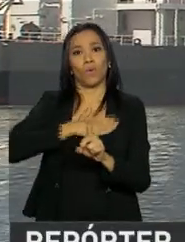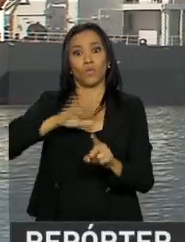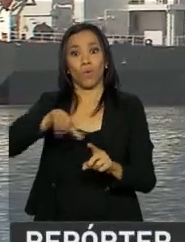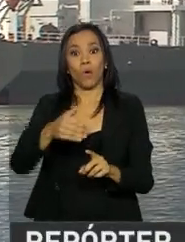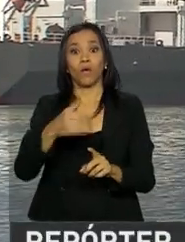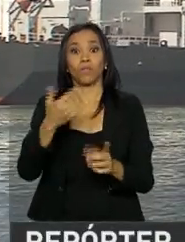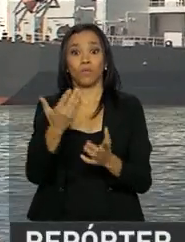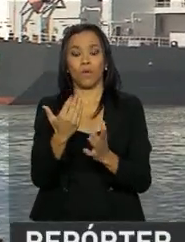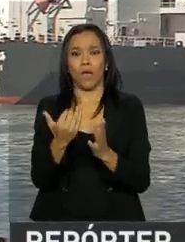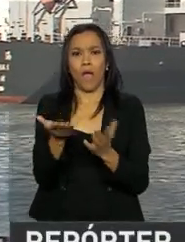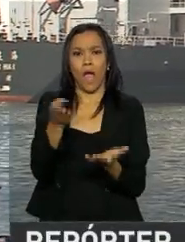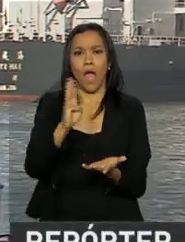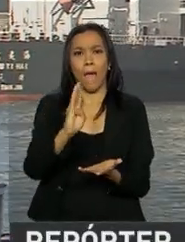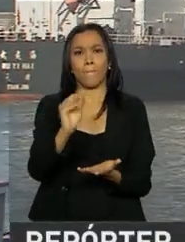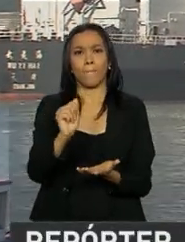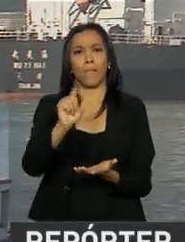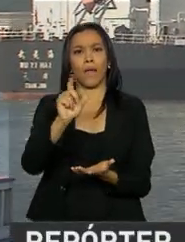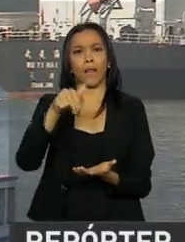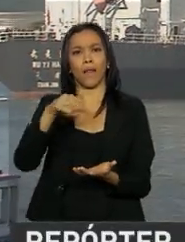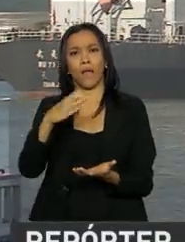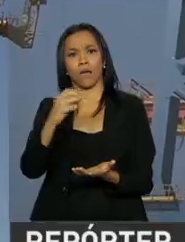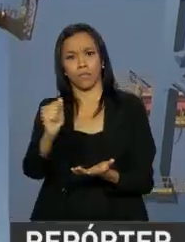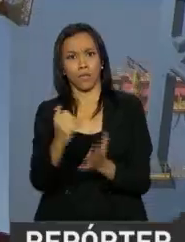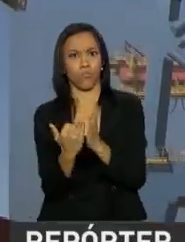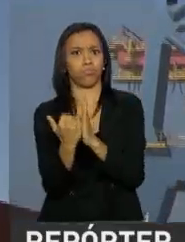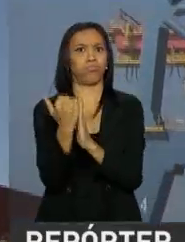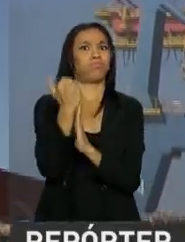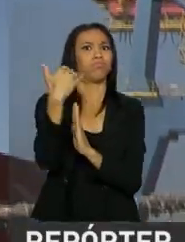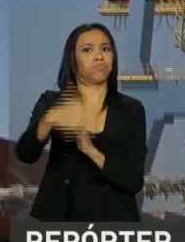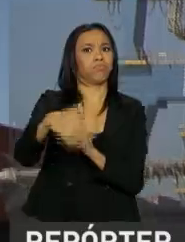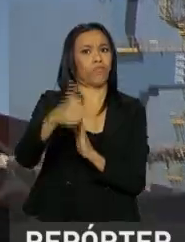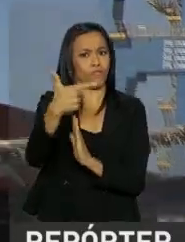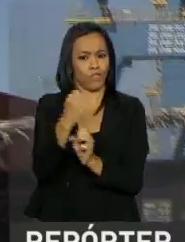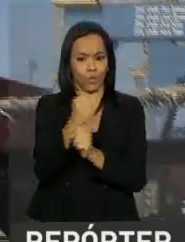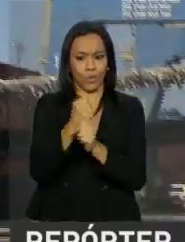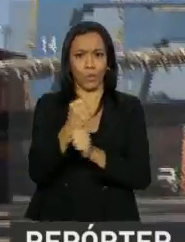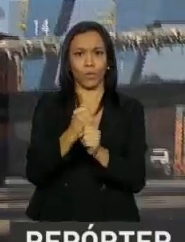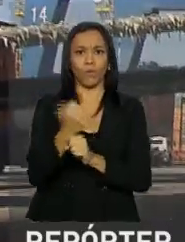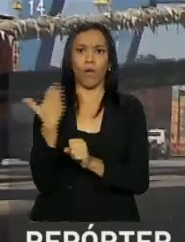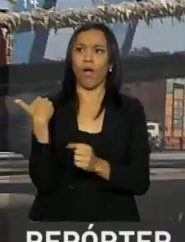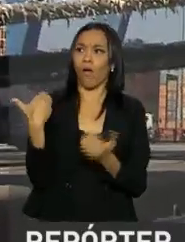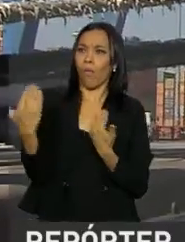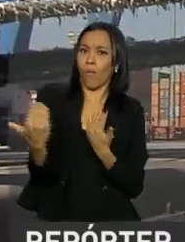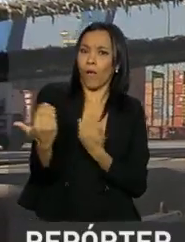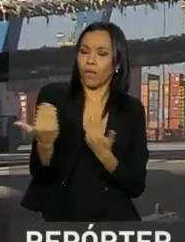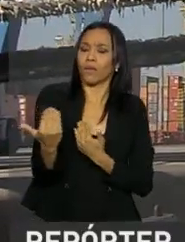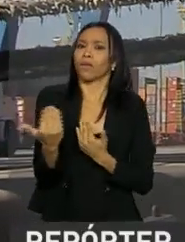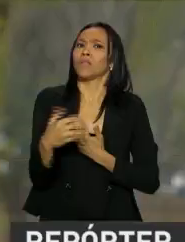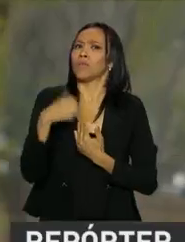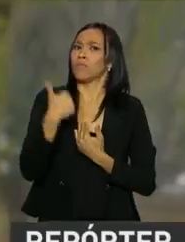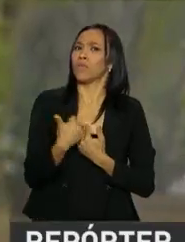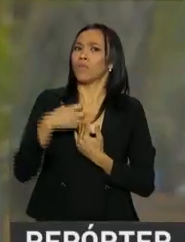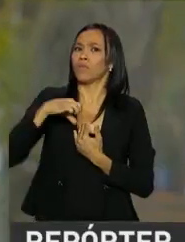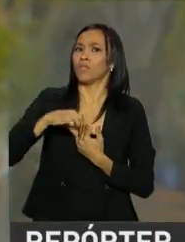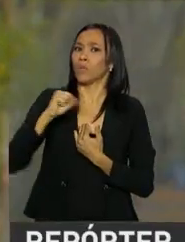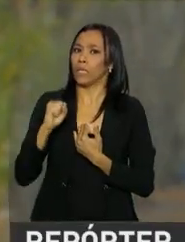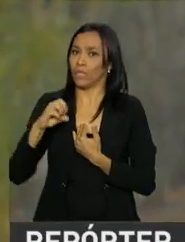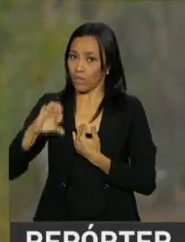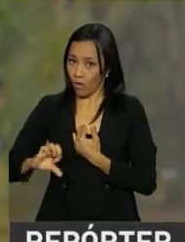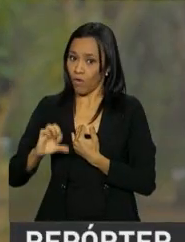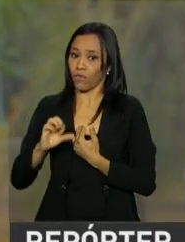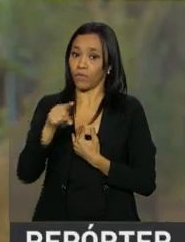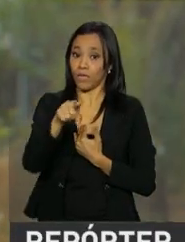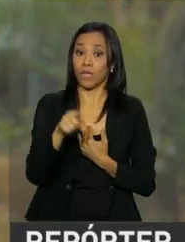balança atingiram o melhor resultado em 28 anos, desde o início da série histórica em 1989. As